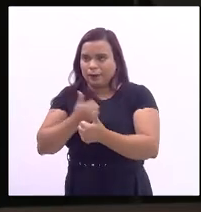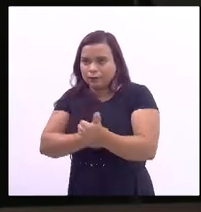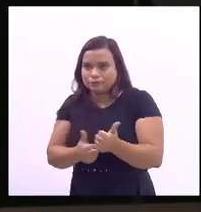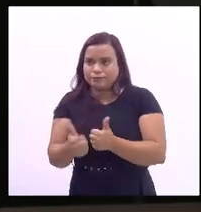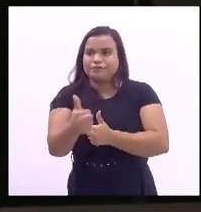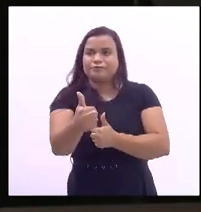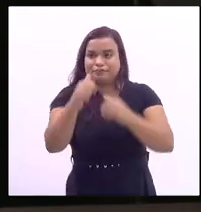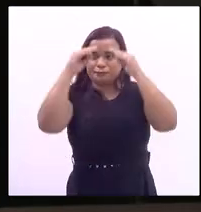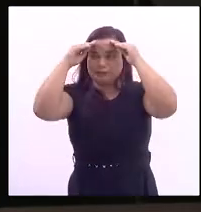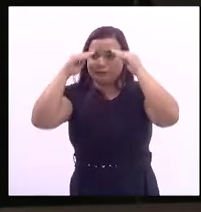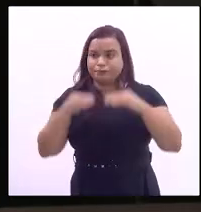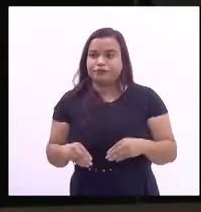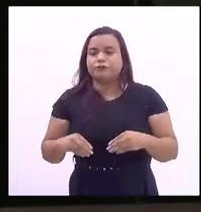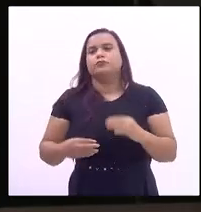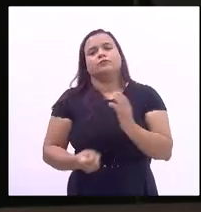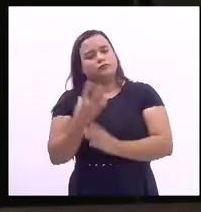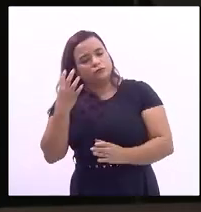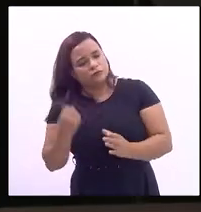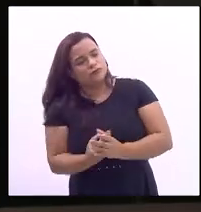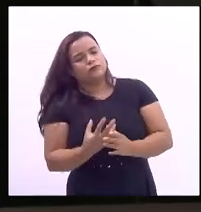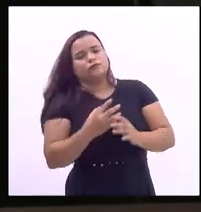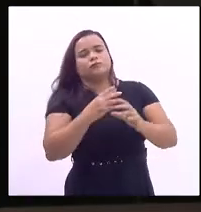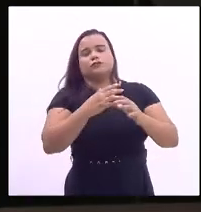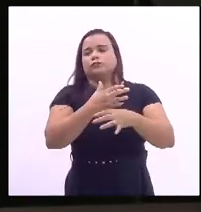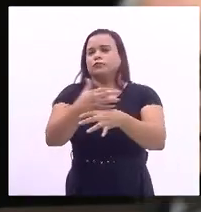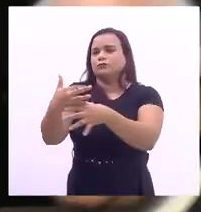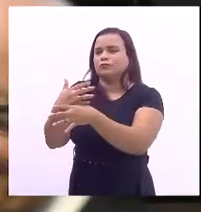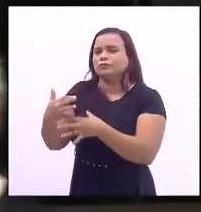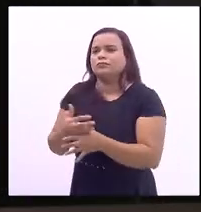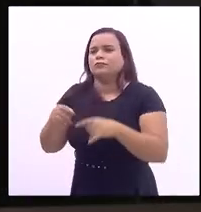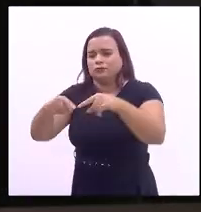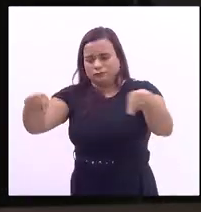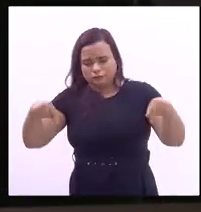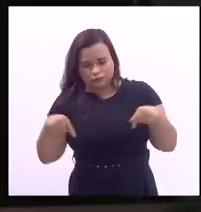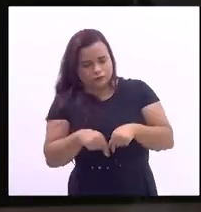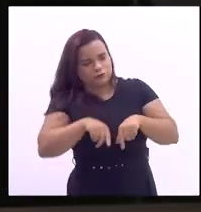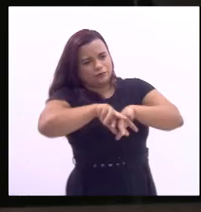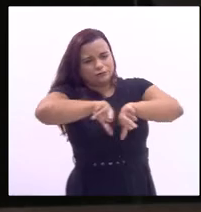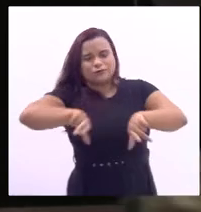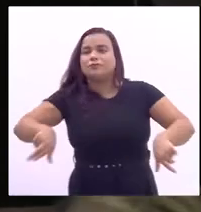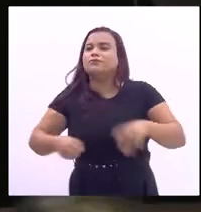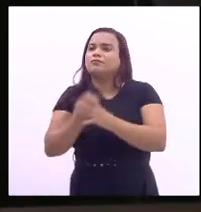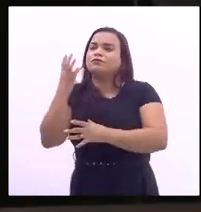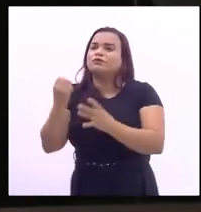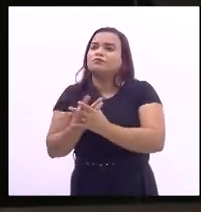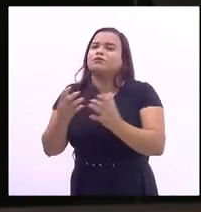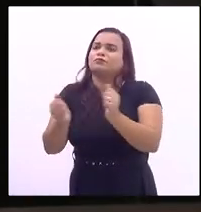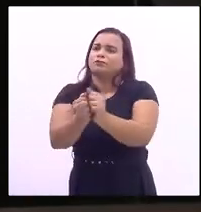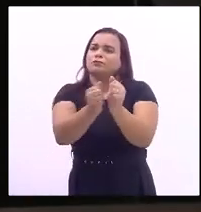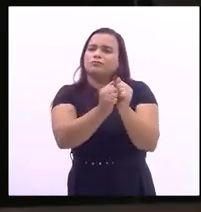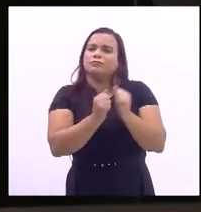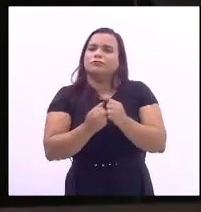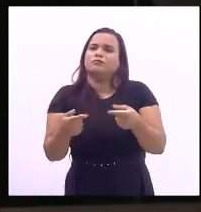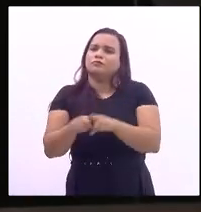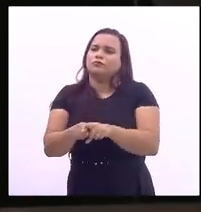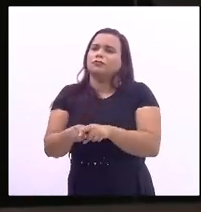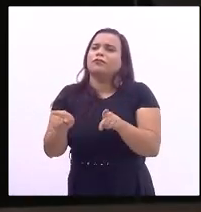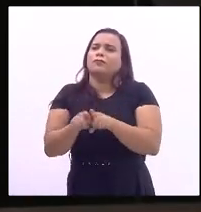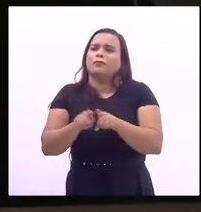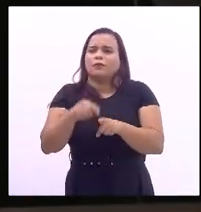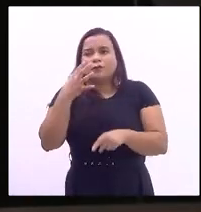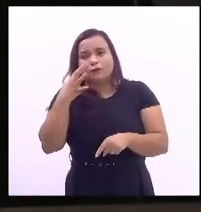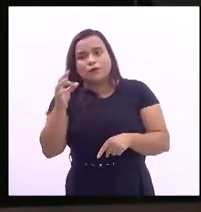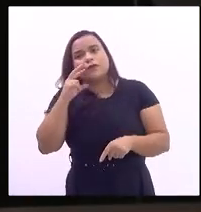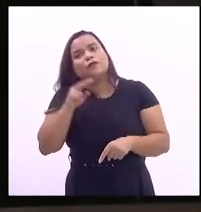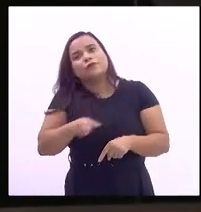na produção do espaço urbano numa construção coletiva vendo entre outras coisas como